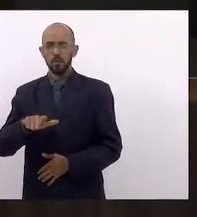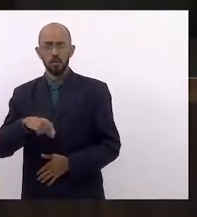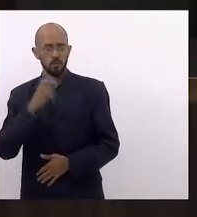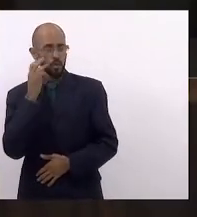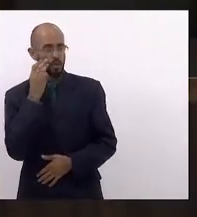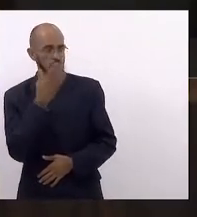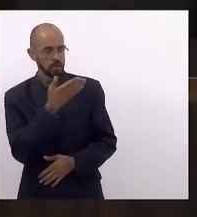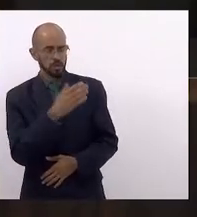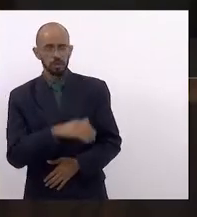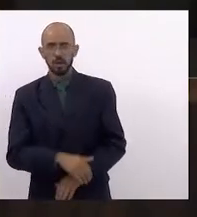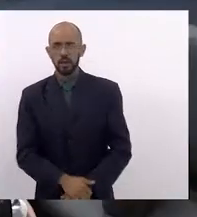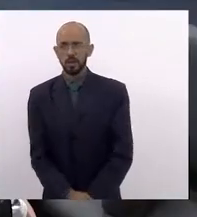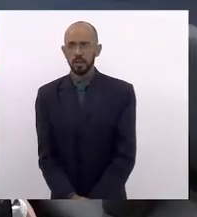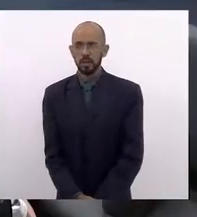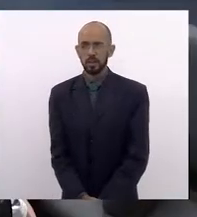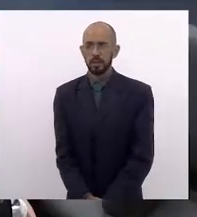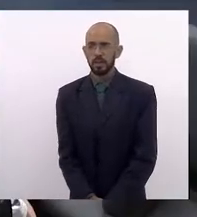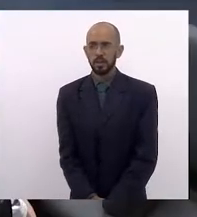waldeck